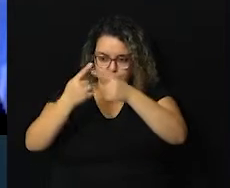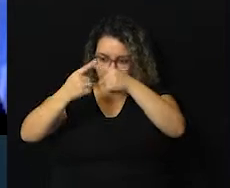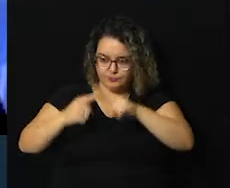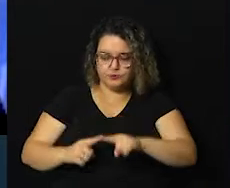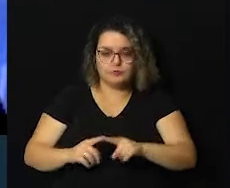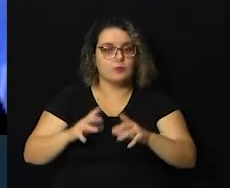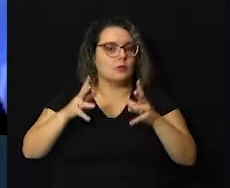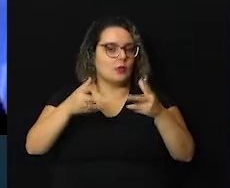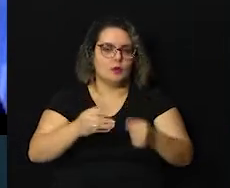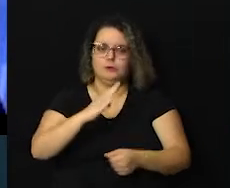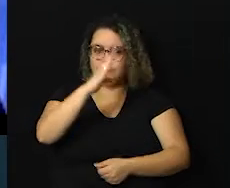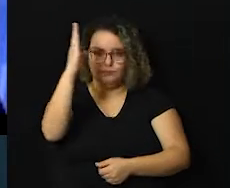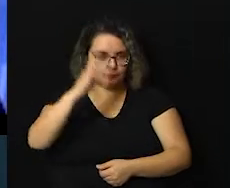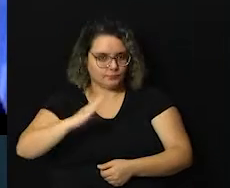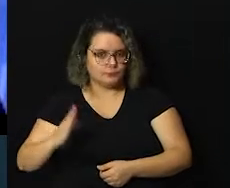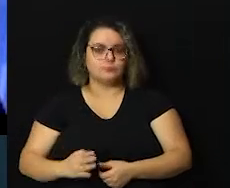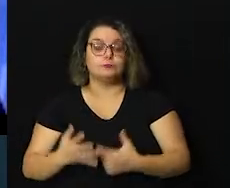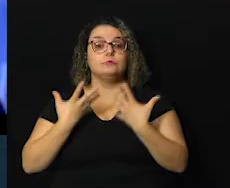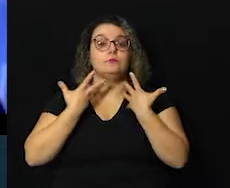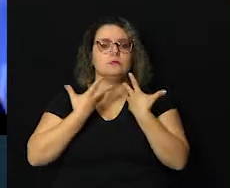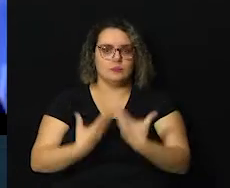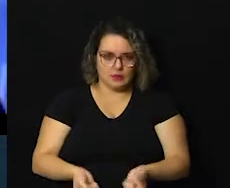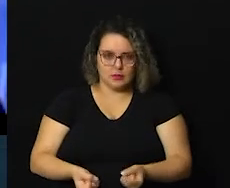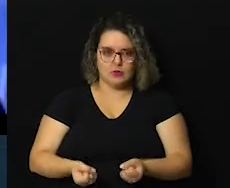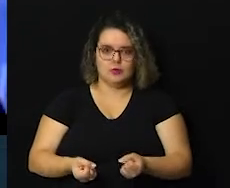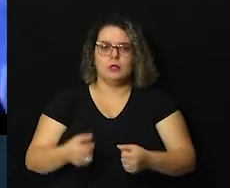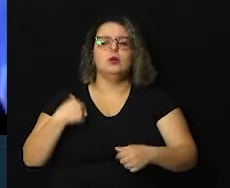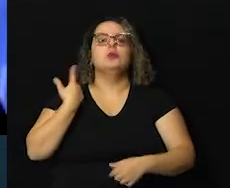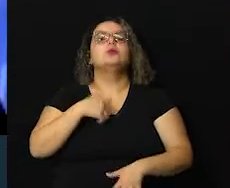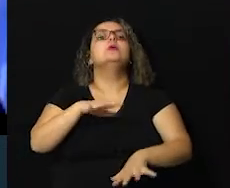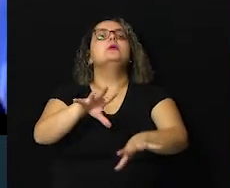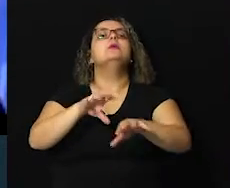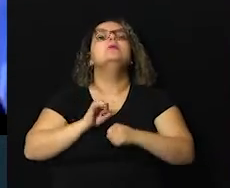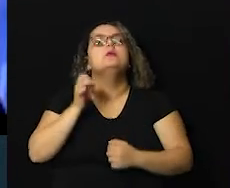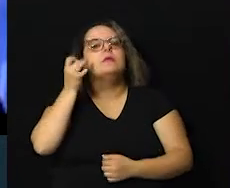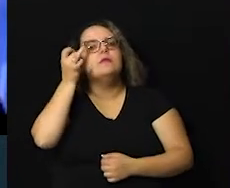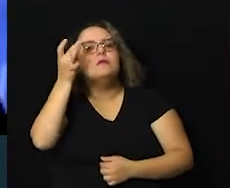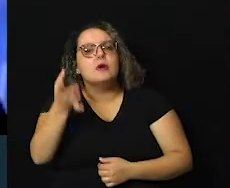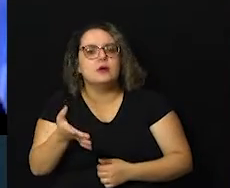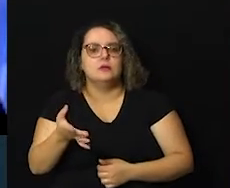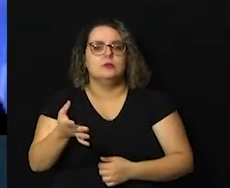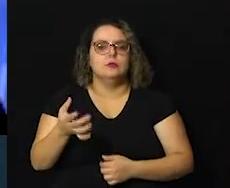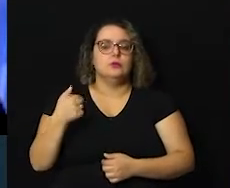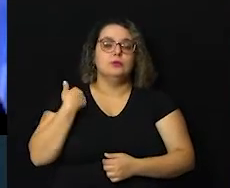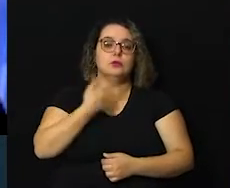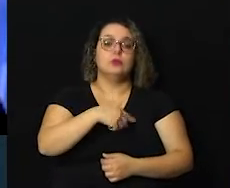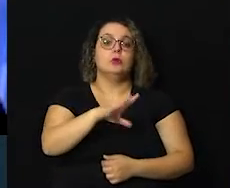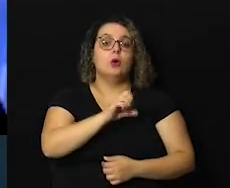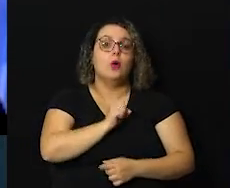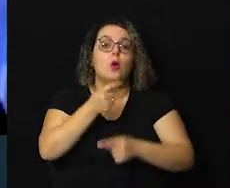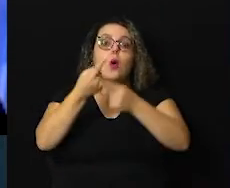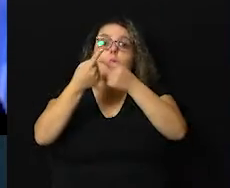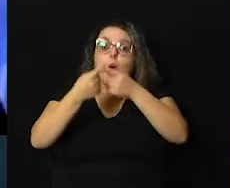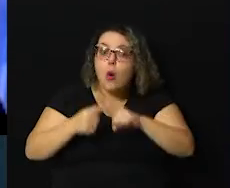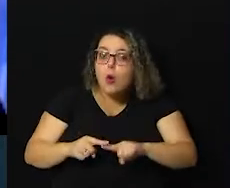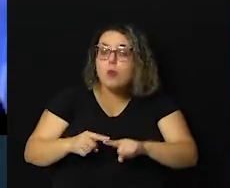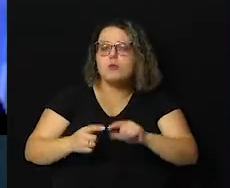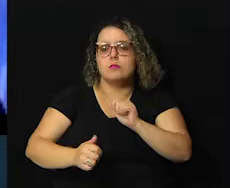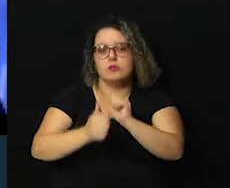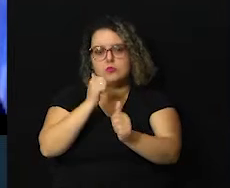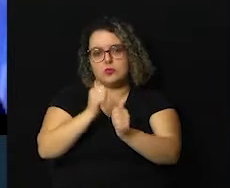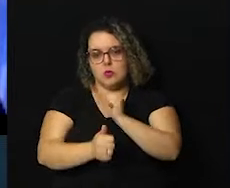que rolam o público brasileiro Ele eles aceitam a gente adota com muita facilidade a gente gosta muito de